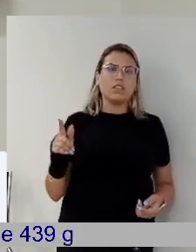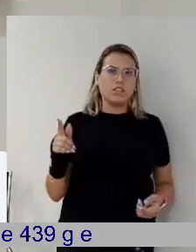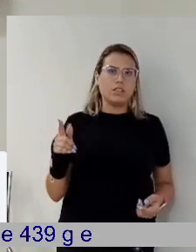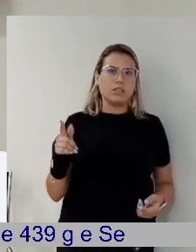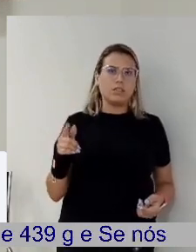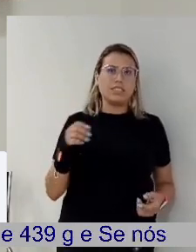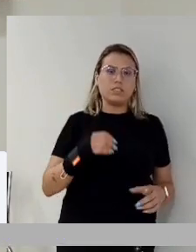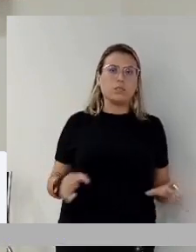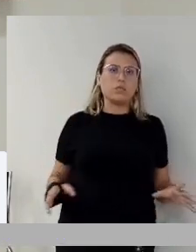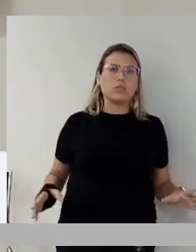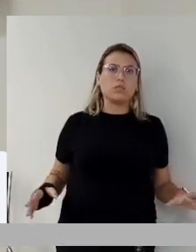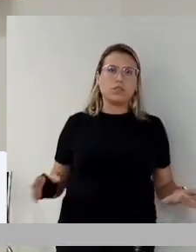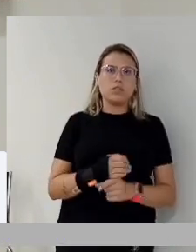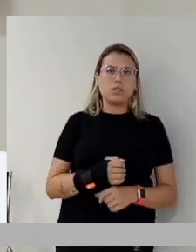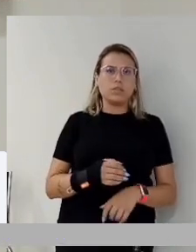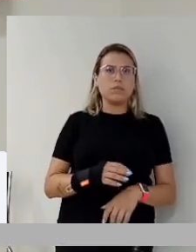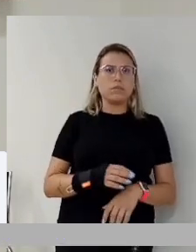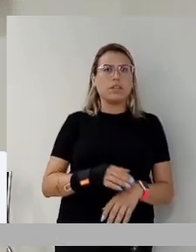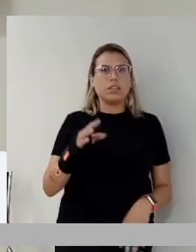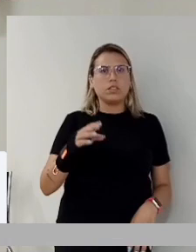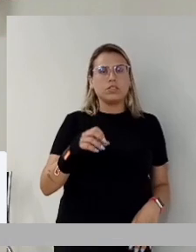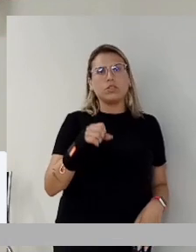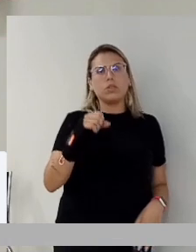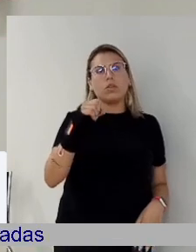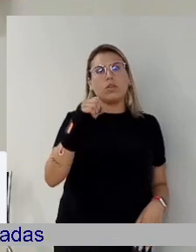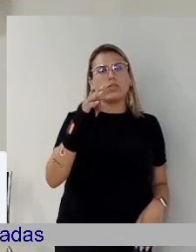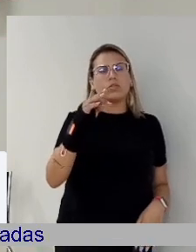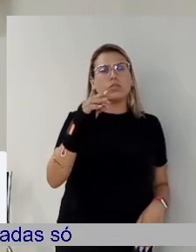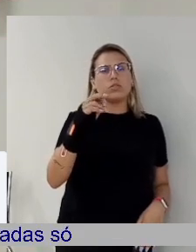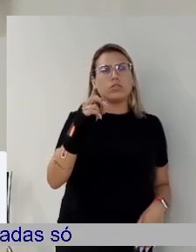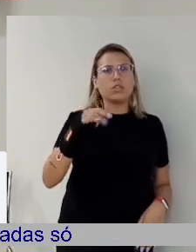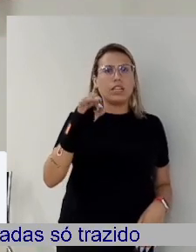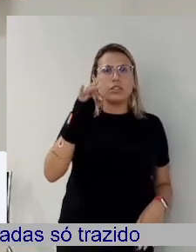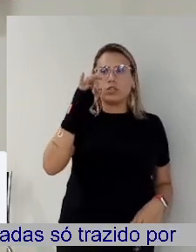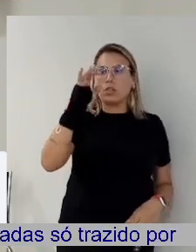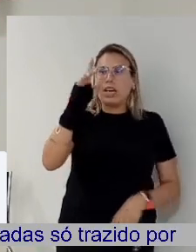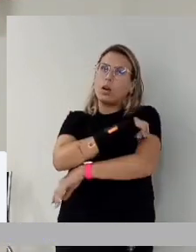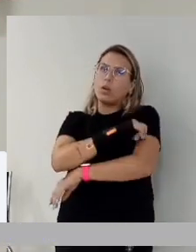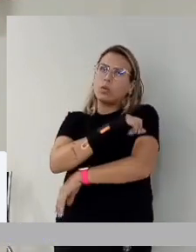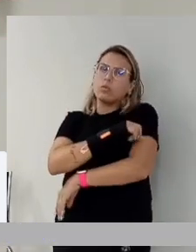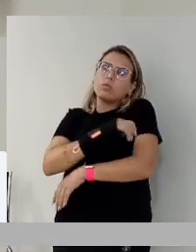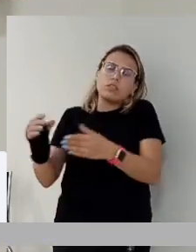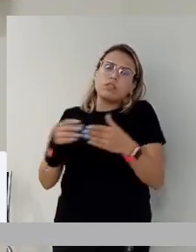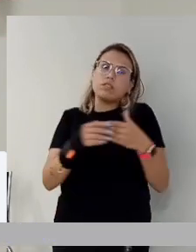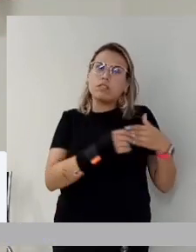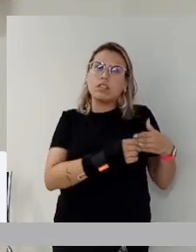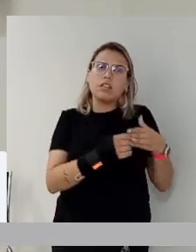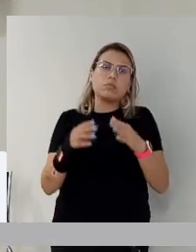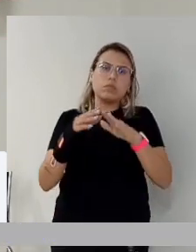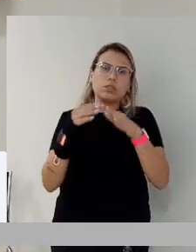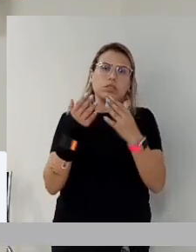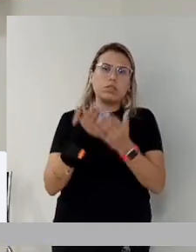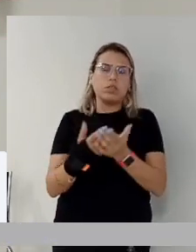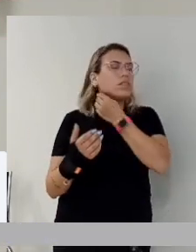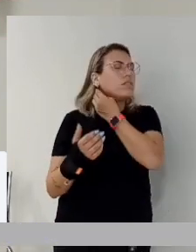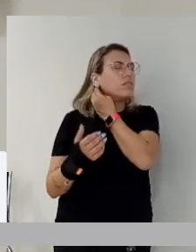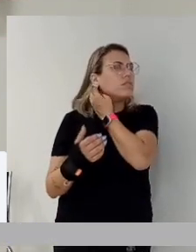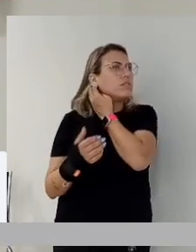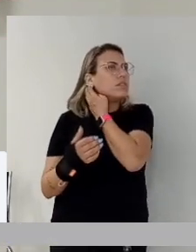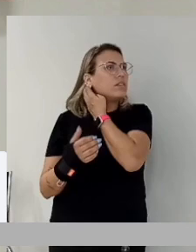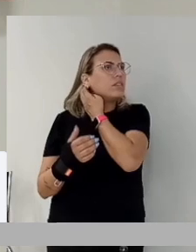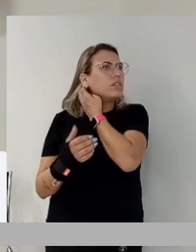fos agora tudo junto dá mais de 8 toneladas só trazido por aluno eh pra escola né